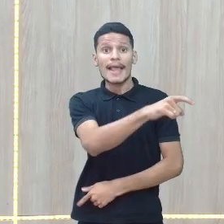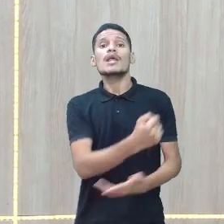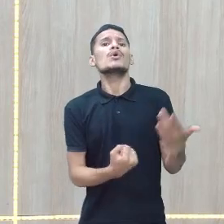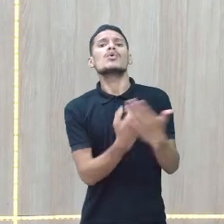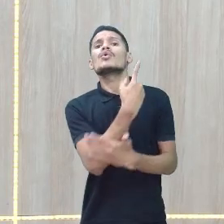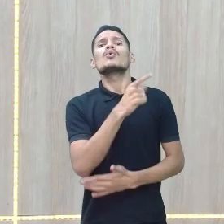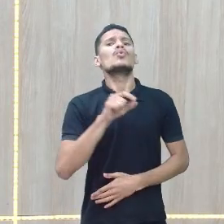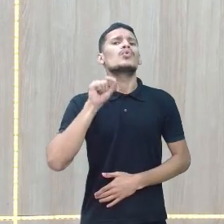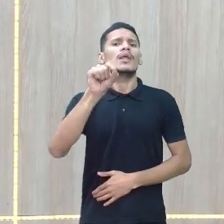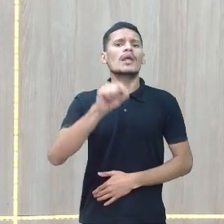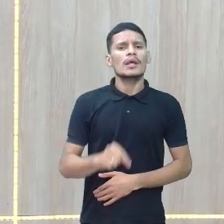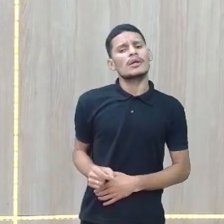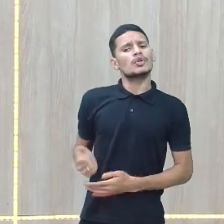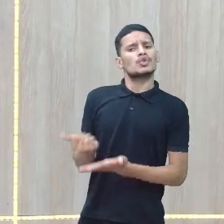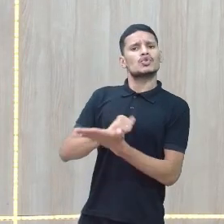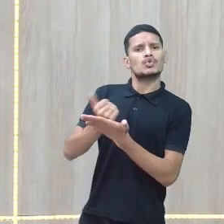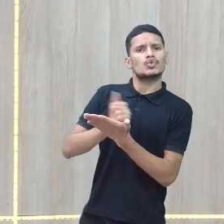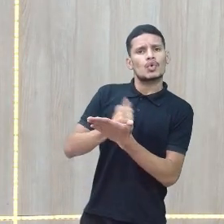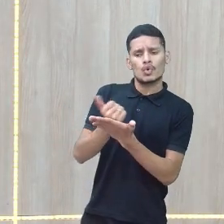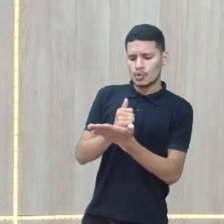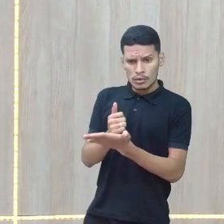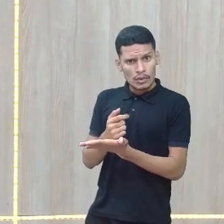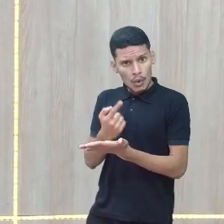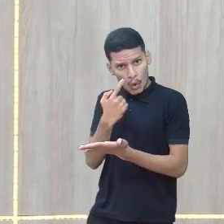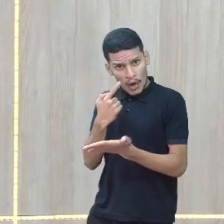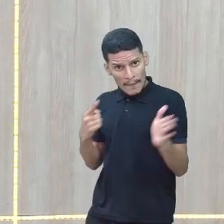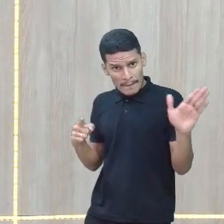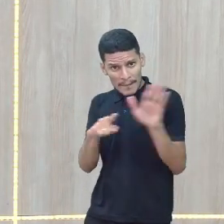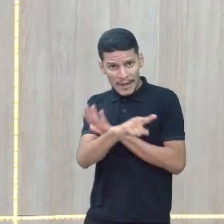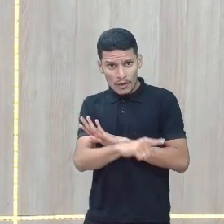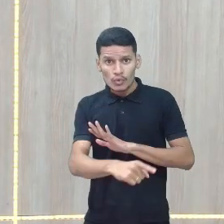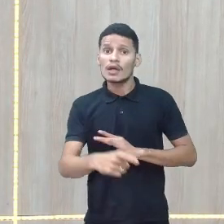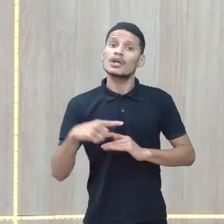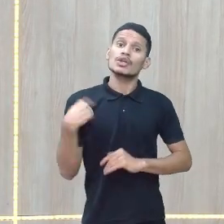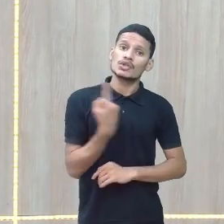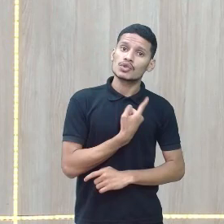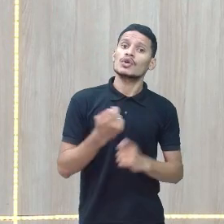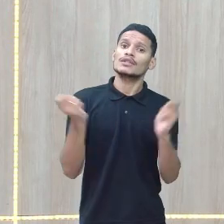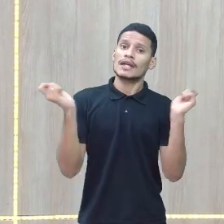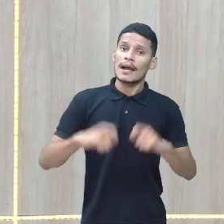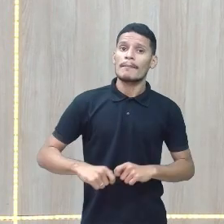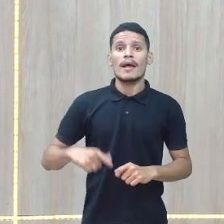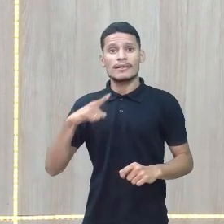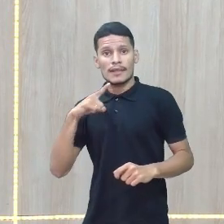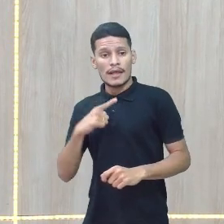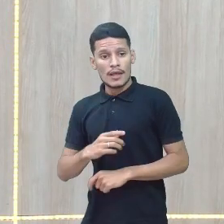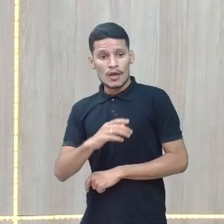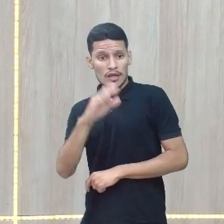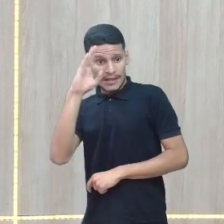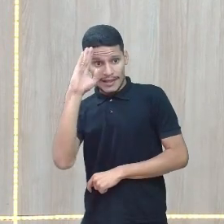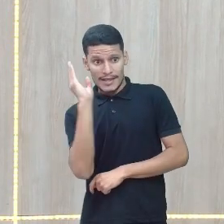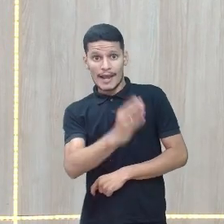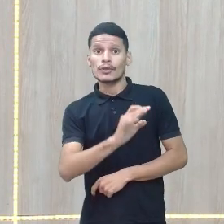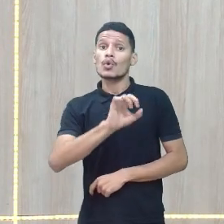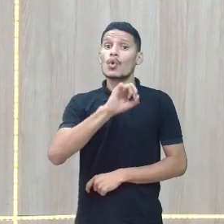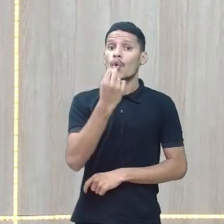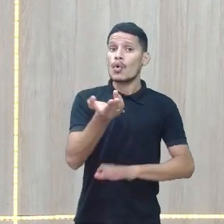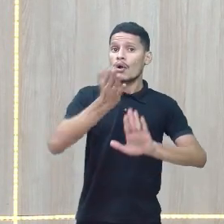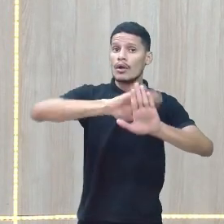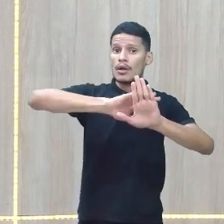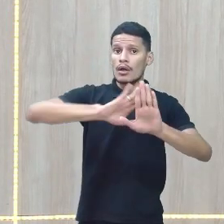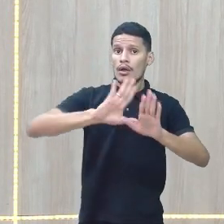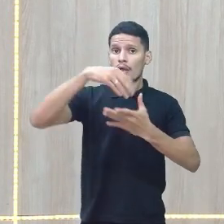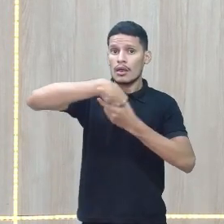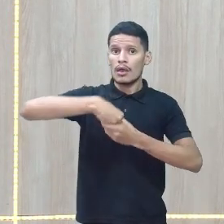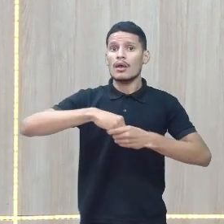quê? Um jogo. Quando fazemos essa pergunta, descobrimos o objeto direto ou indireto na